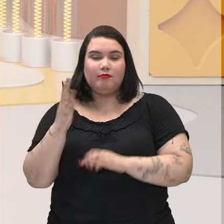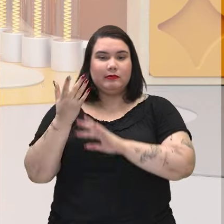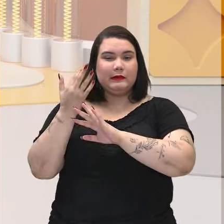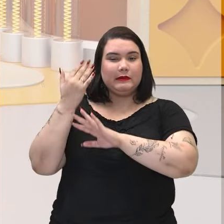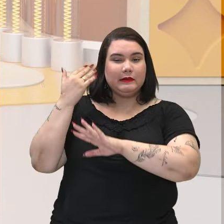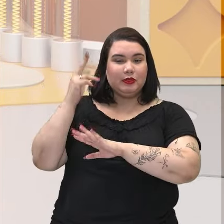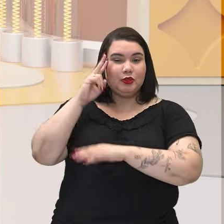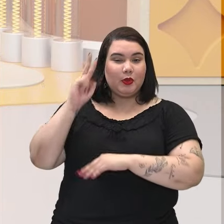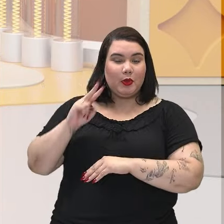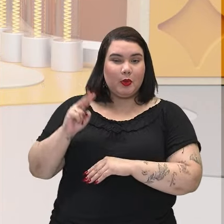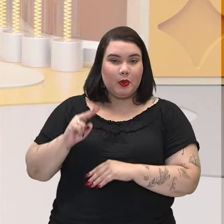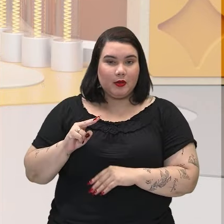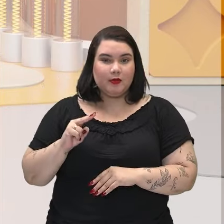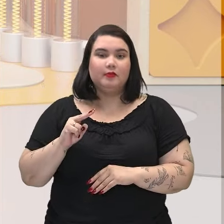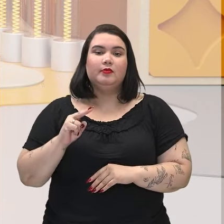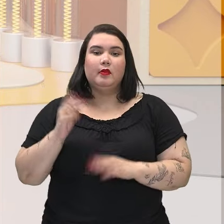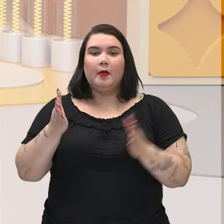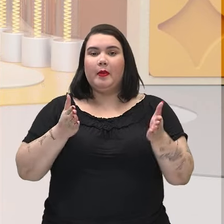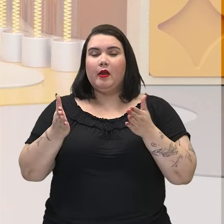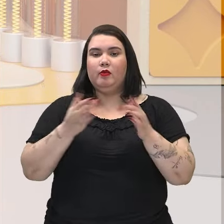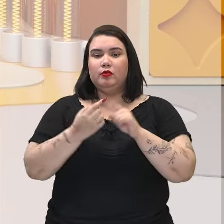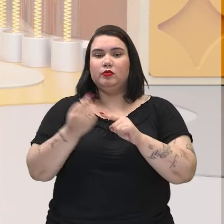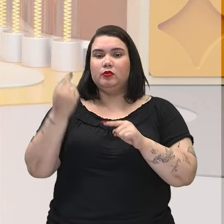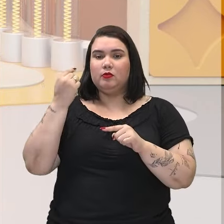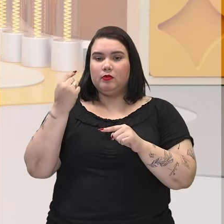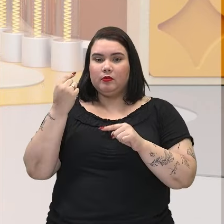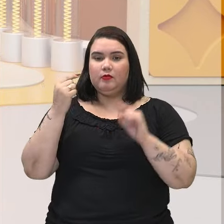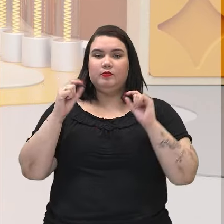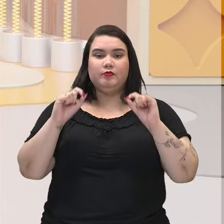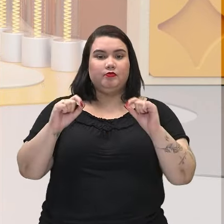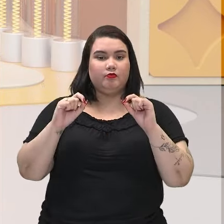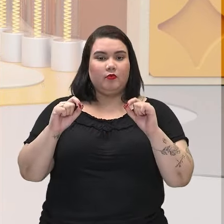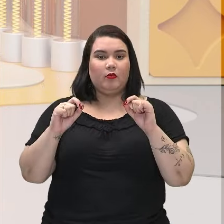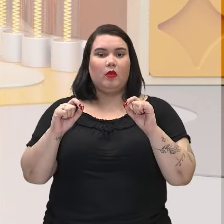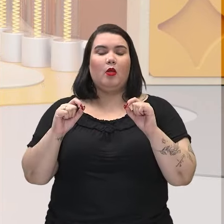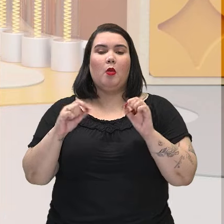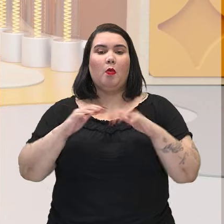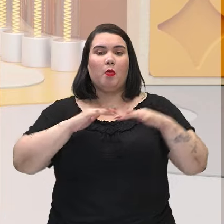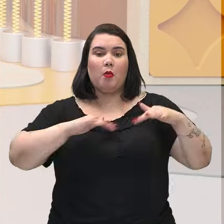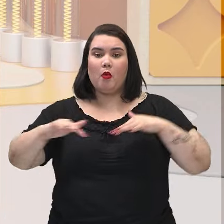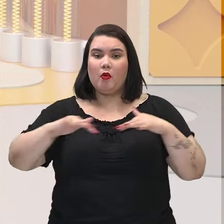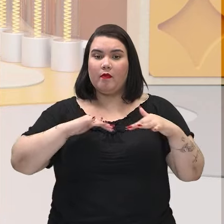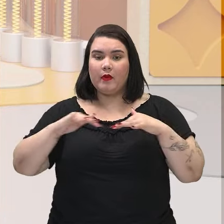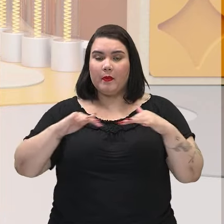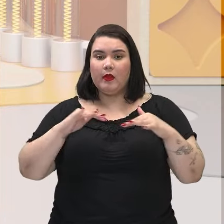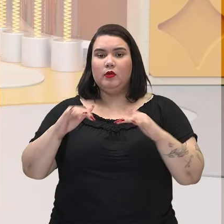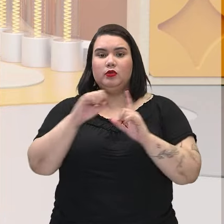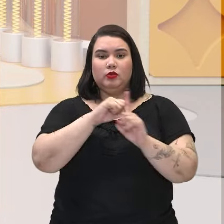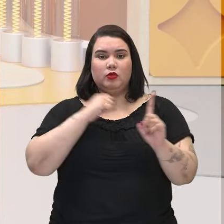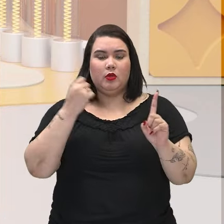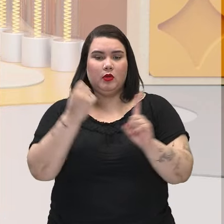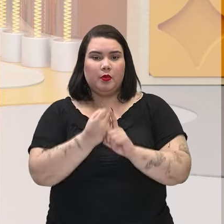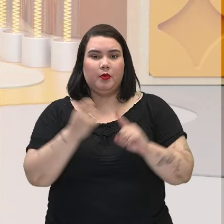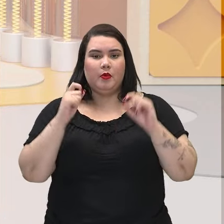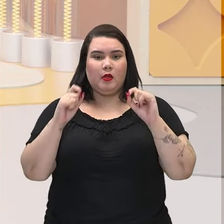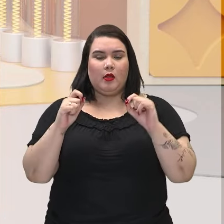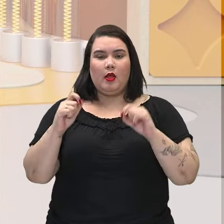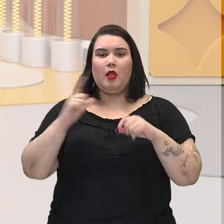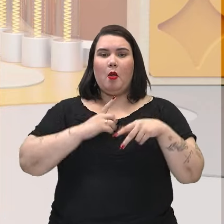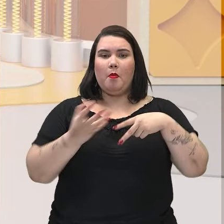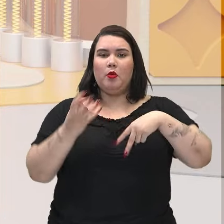atrás, ali naquela questão daquela efervescência toda dos movimentos de derrubada das